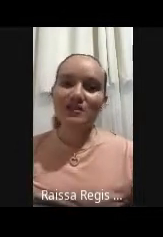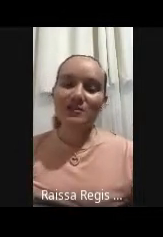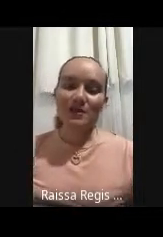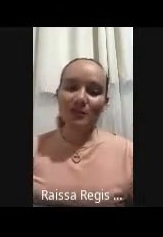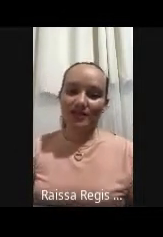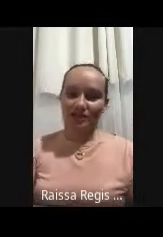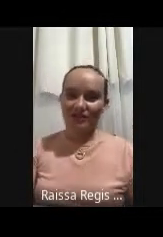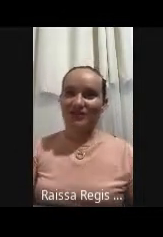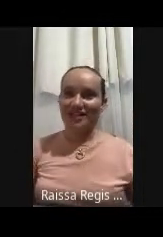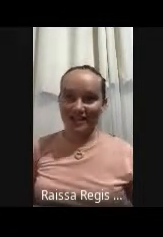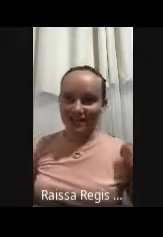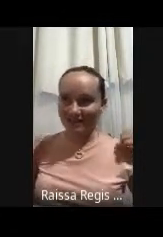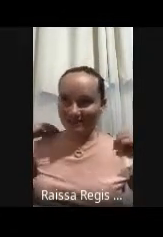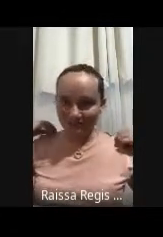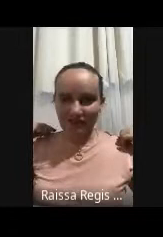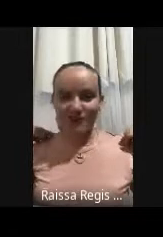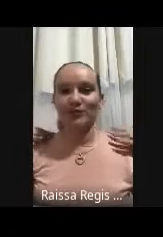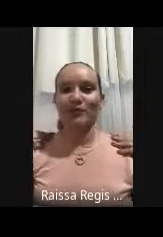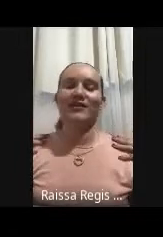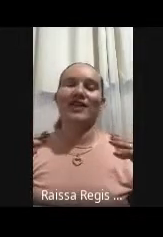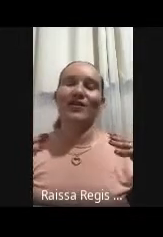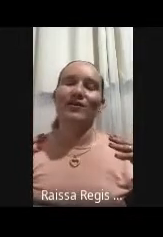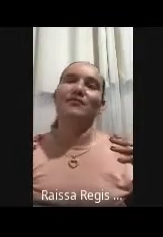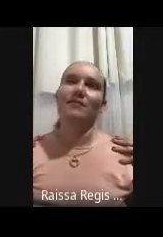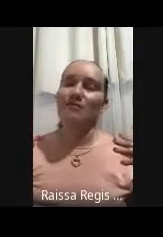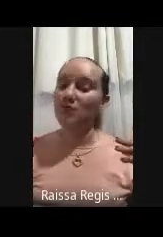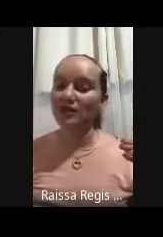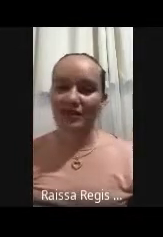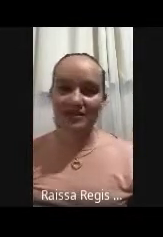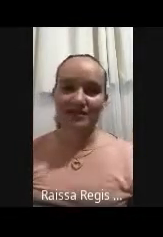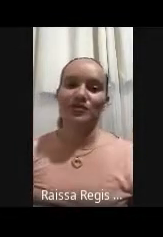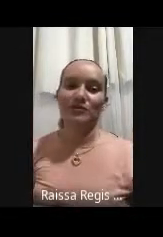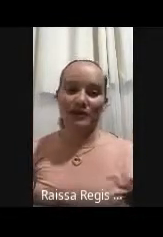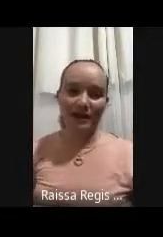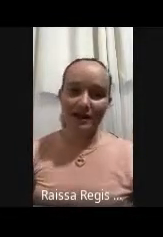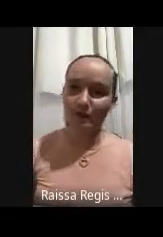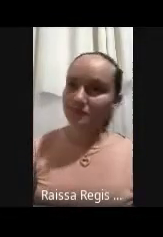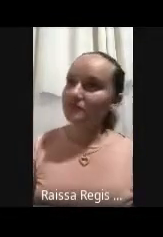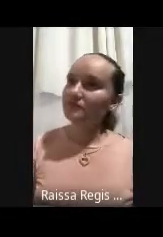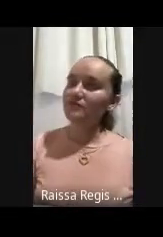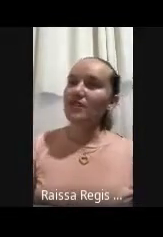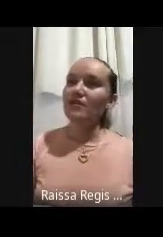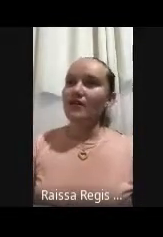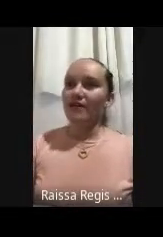disciplina optativa de Elis. Inclusive, eu estou pegando ela agora. É muito interessante, é muito legal.